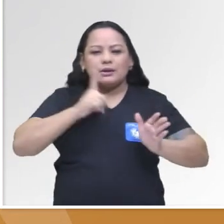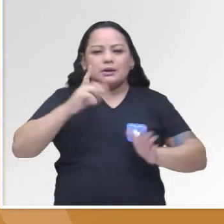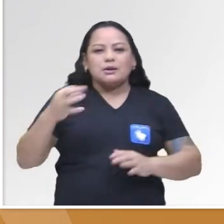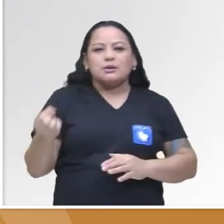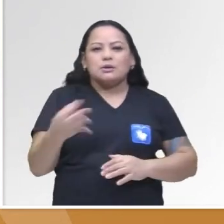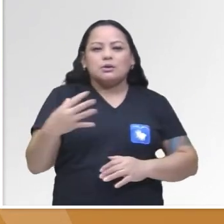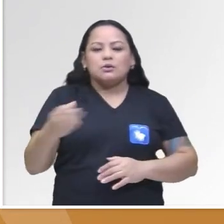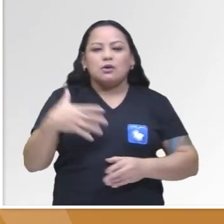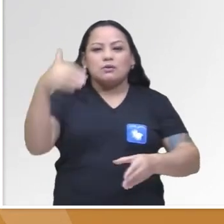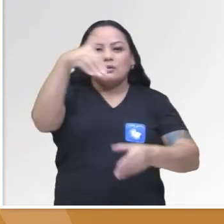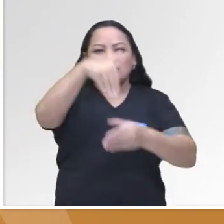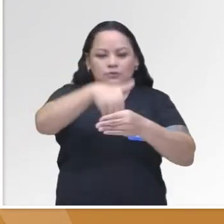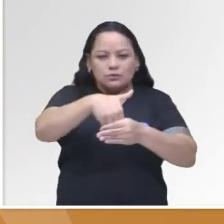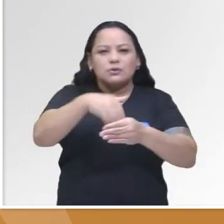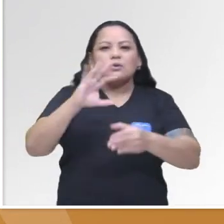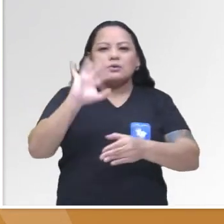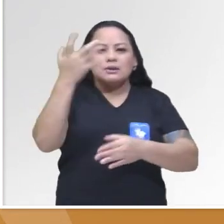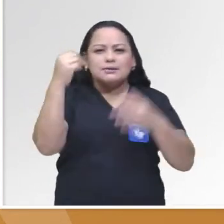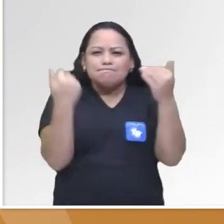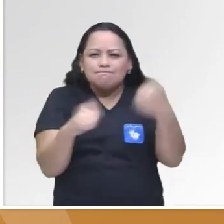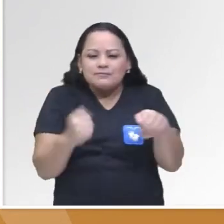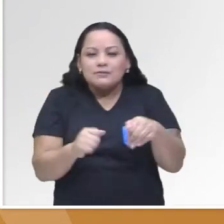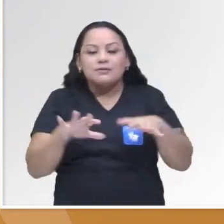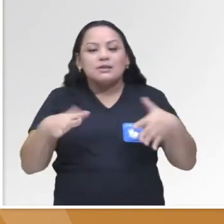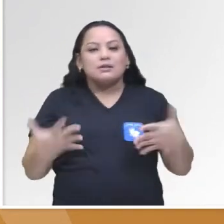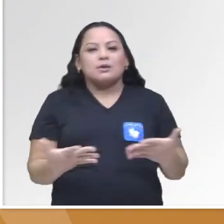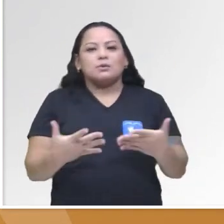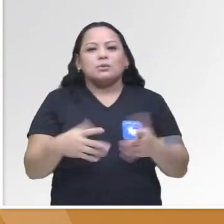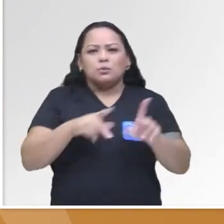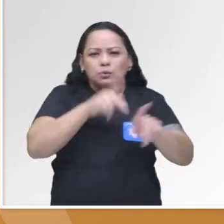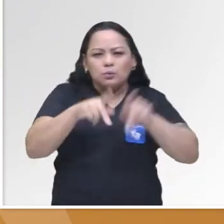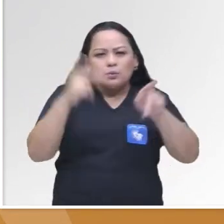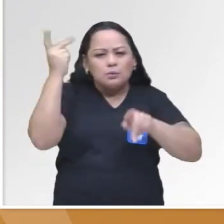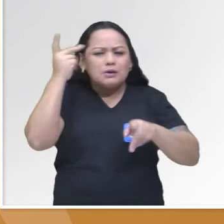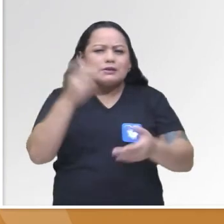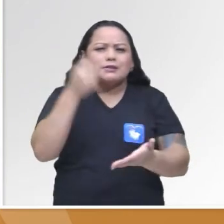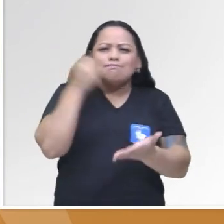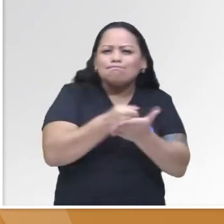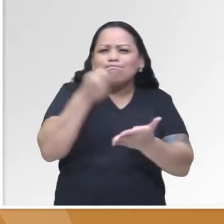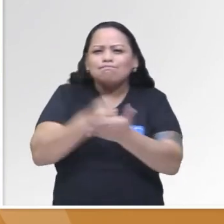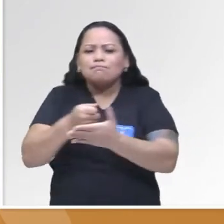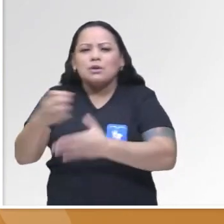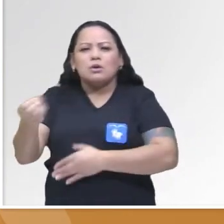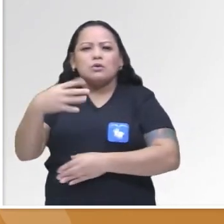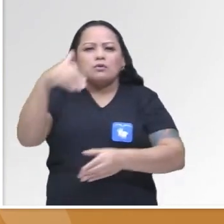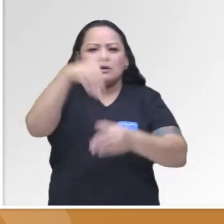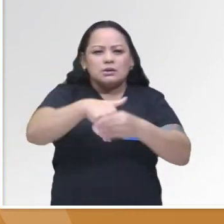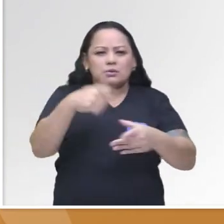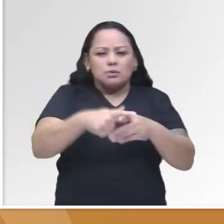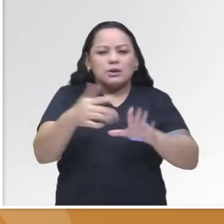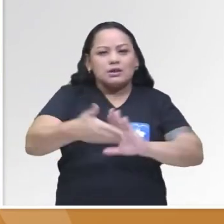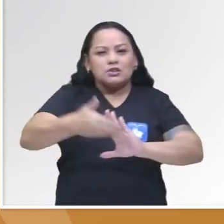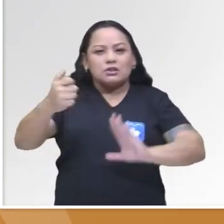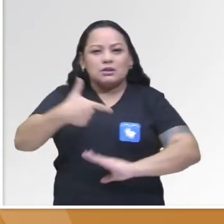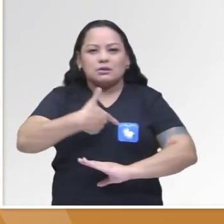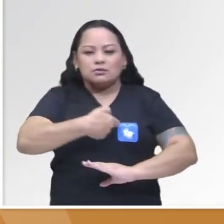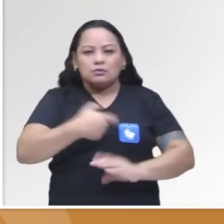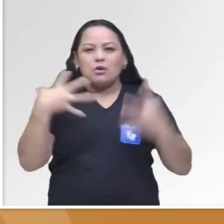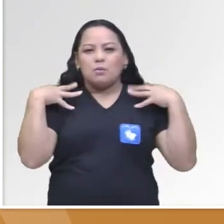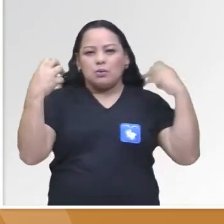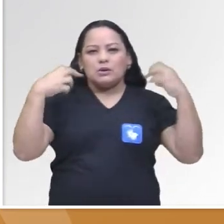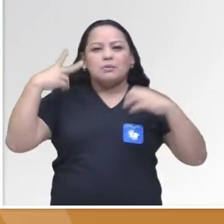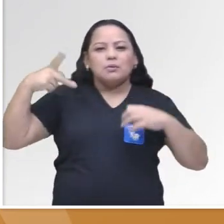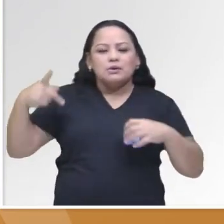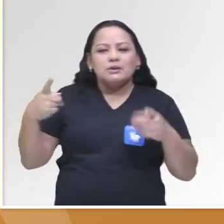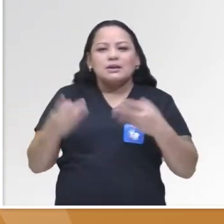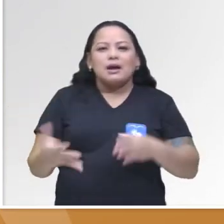novas eleições. Então, claro que esses paulistas estão exigindo uma nova eleição na tentativa de retirar Getúlio Vargas do poder e